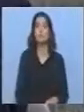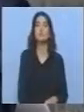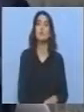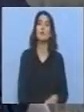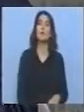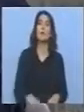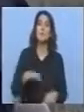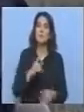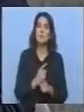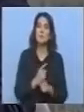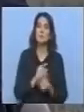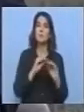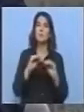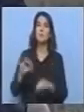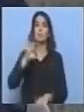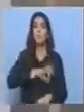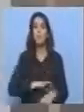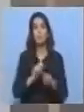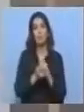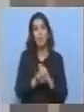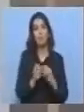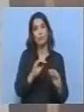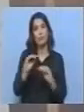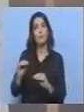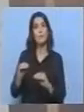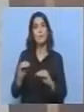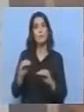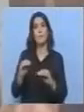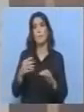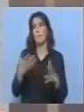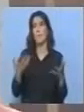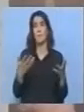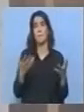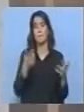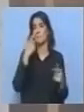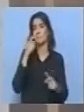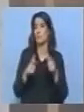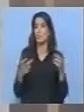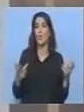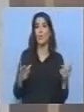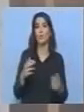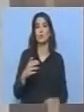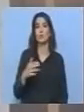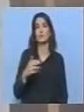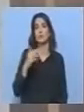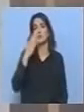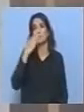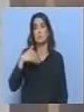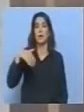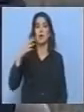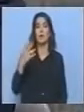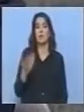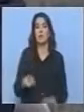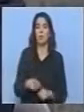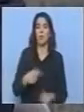dar formação profissional, requalificação, para que as pessoas, e sobretudo as menos novas, não se tornem cidadãos